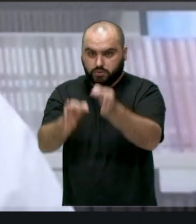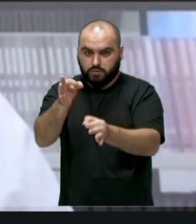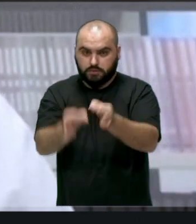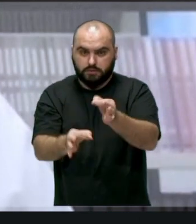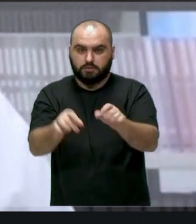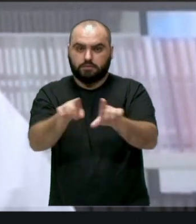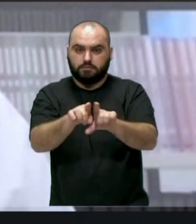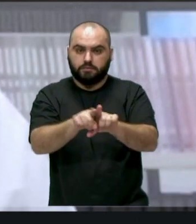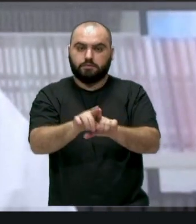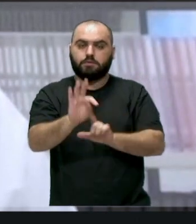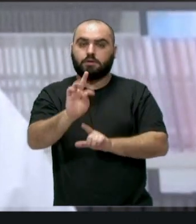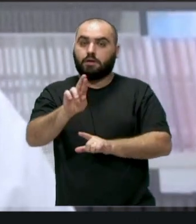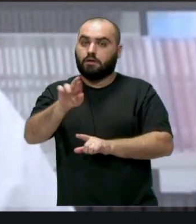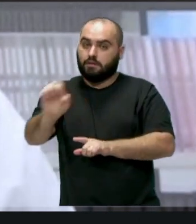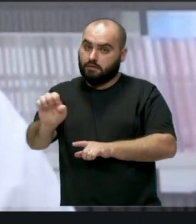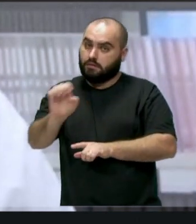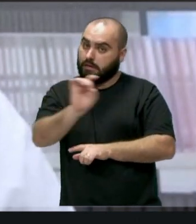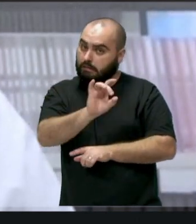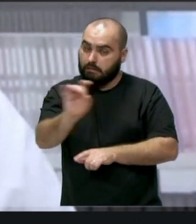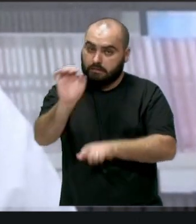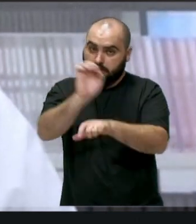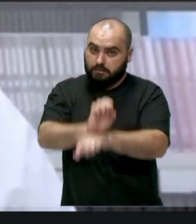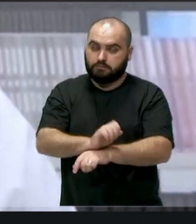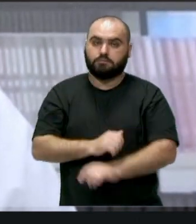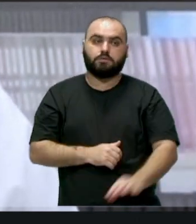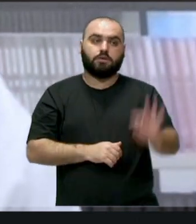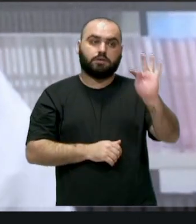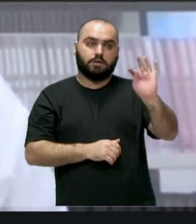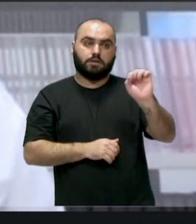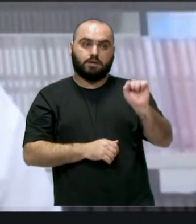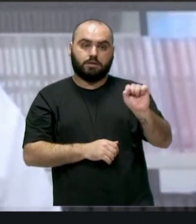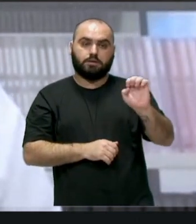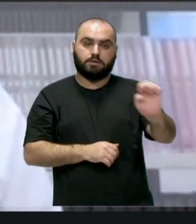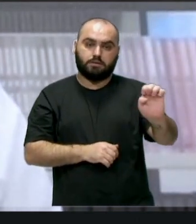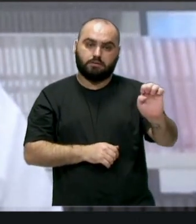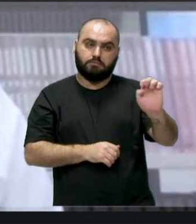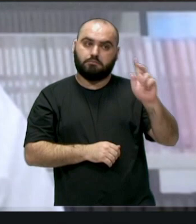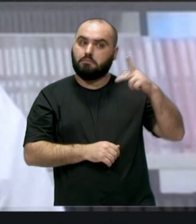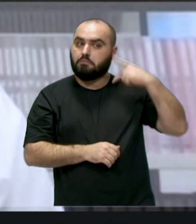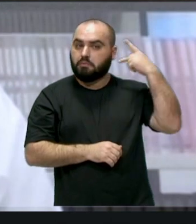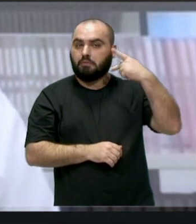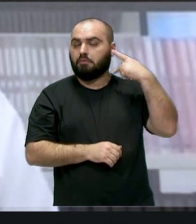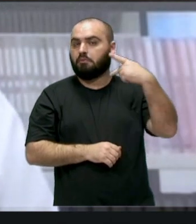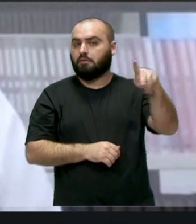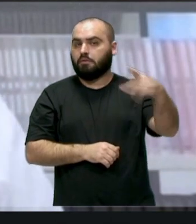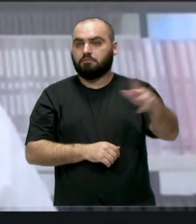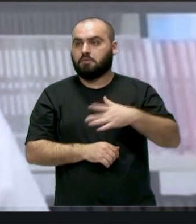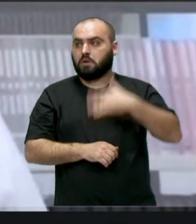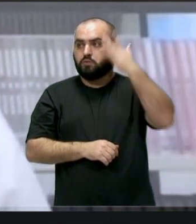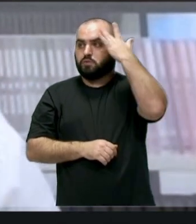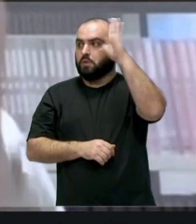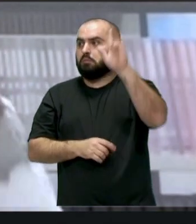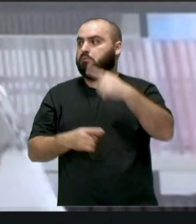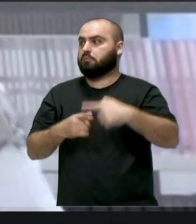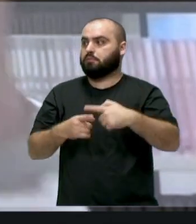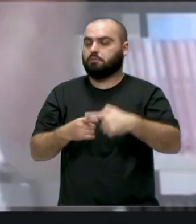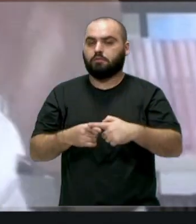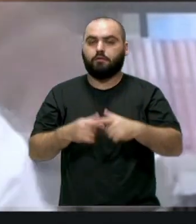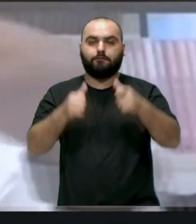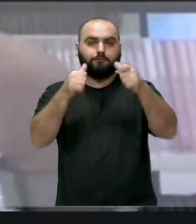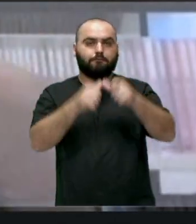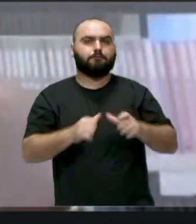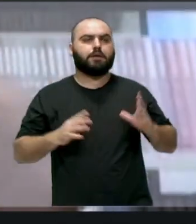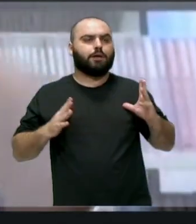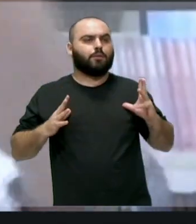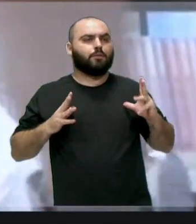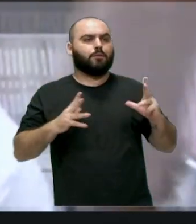e aos tribunais regionais eleitorais. E o Tribunal Superior decidiu, por uma política administrativa, que nós não sabemos, centralizar